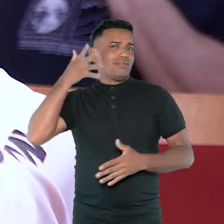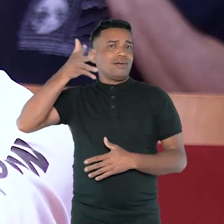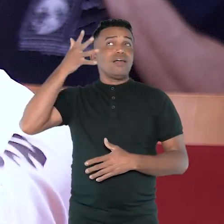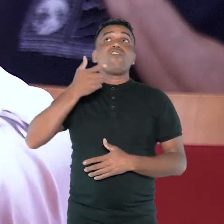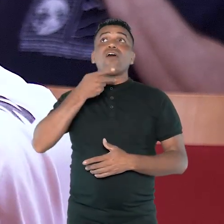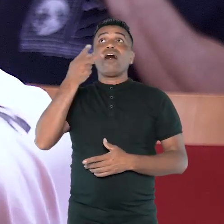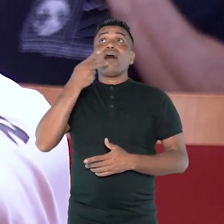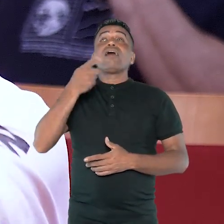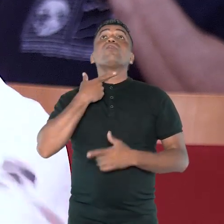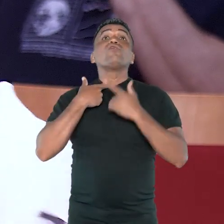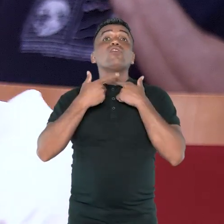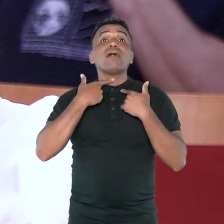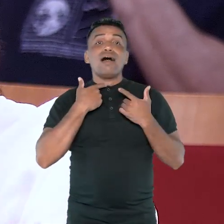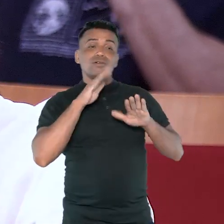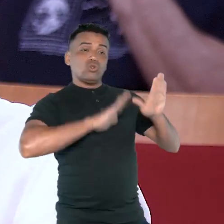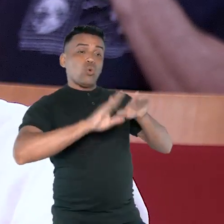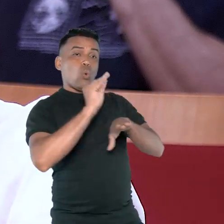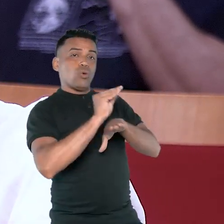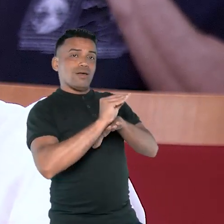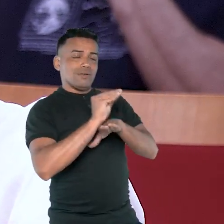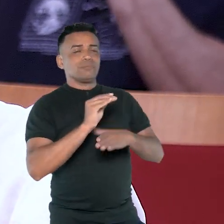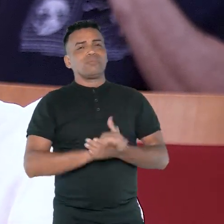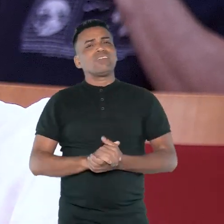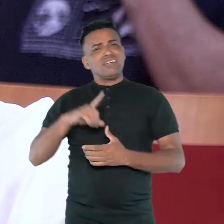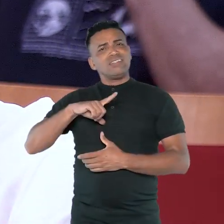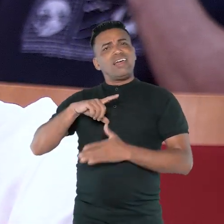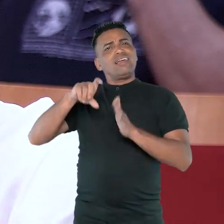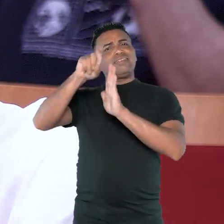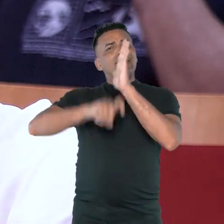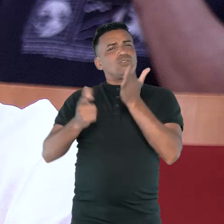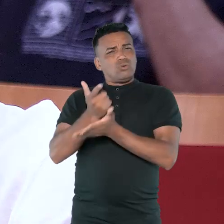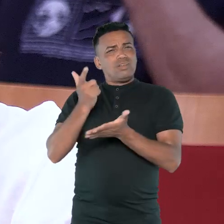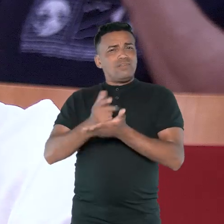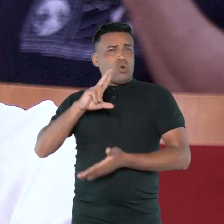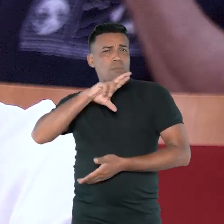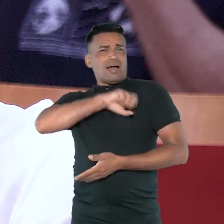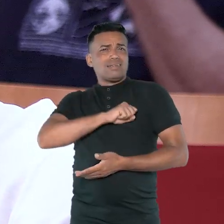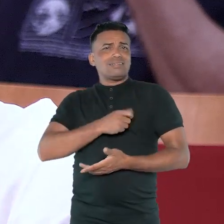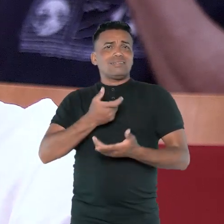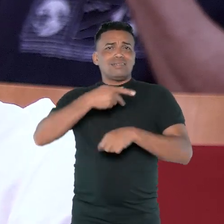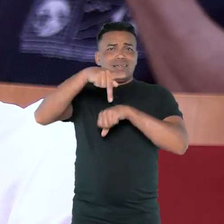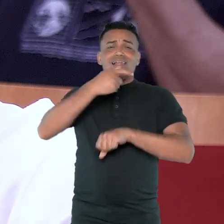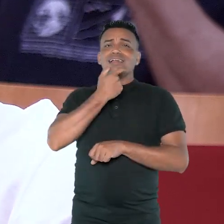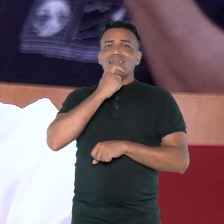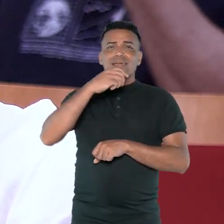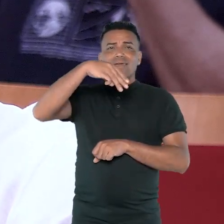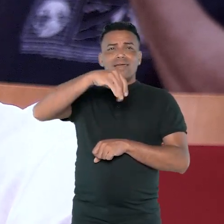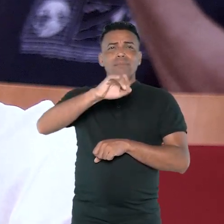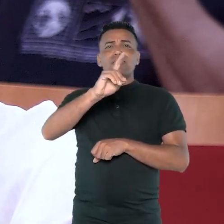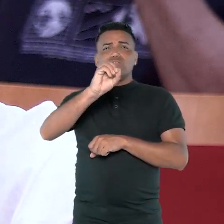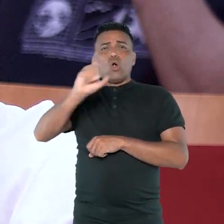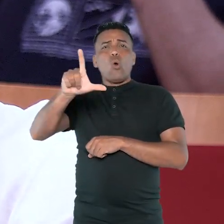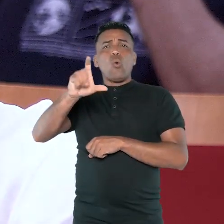o desejo e o cuidado. Existe um romance de fins do século XIX, em inglês, chamado Middlemarch, de